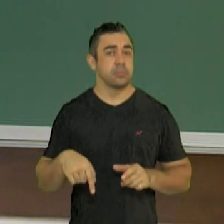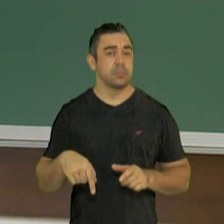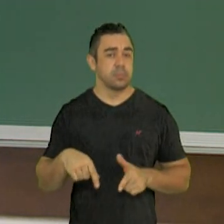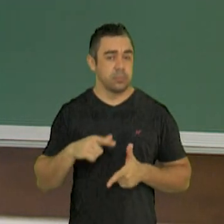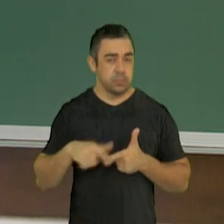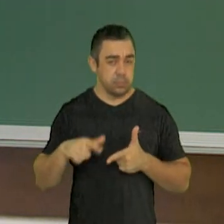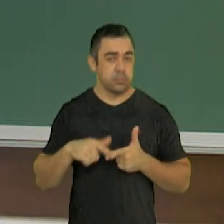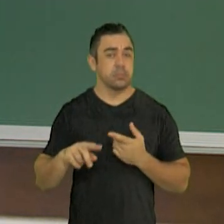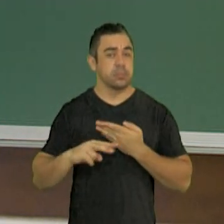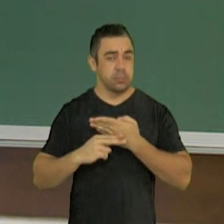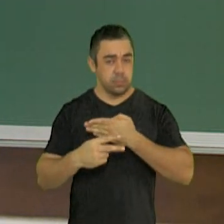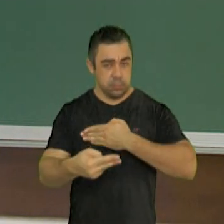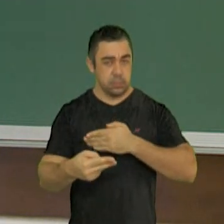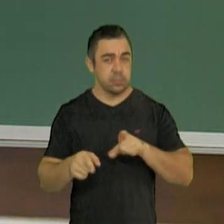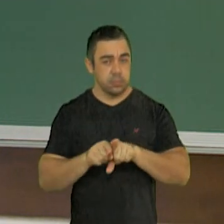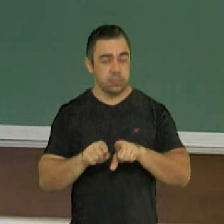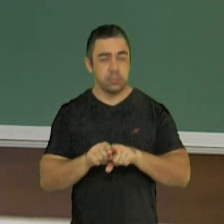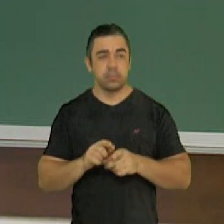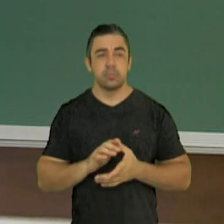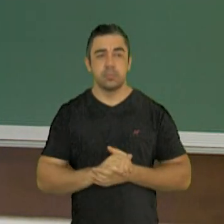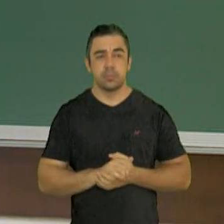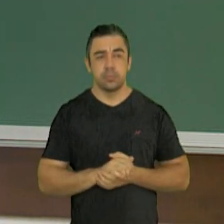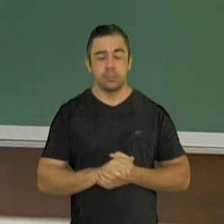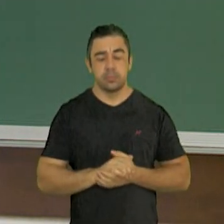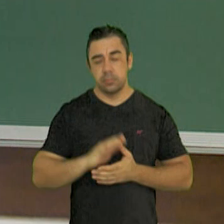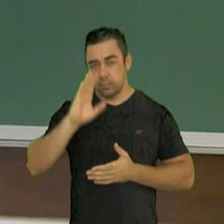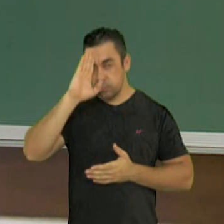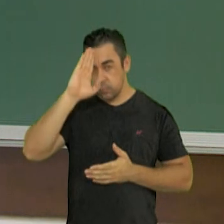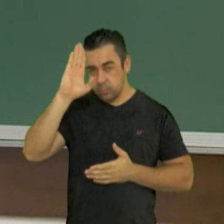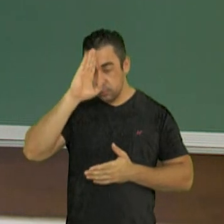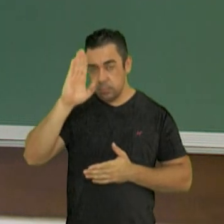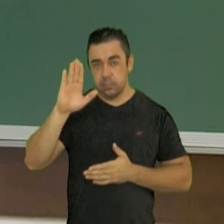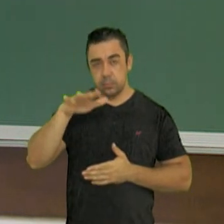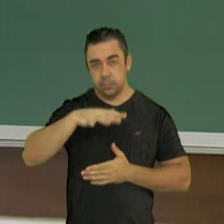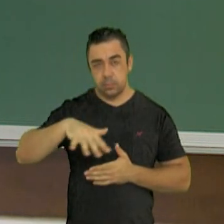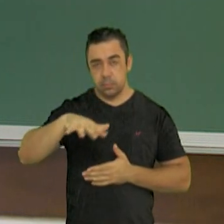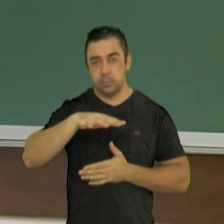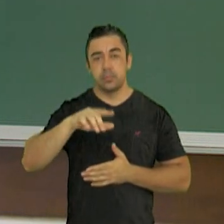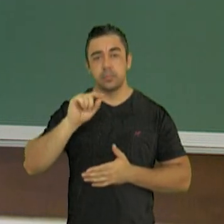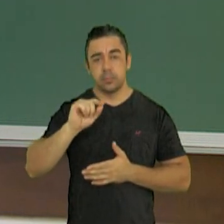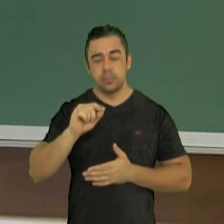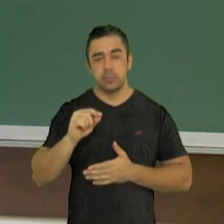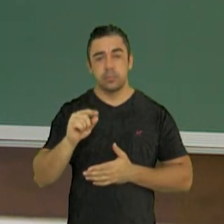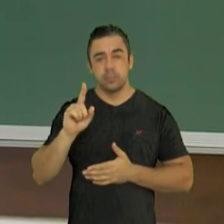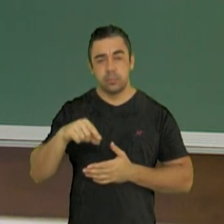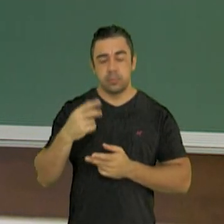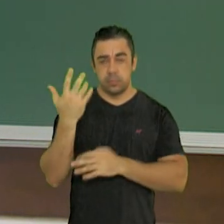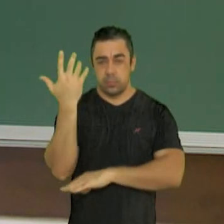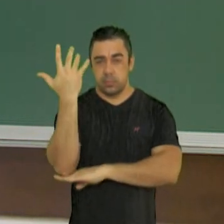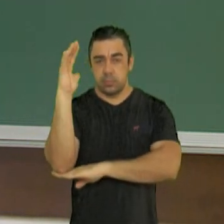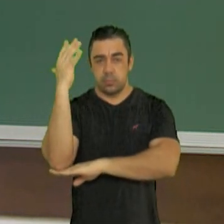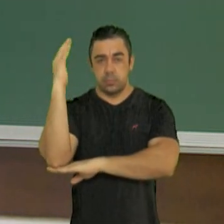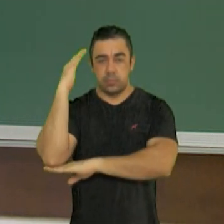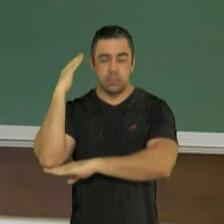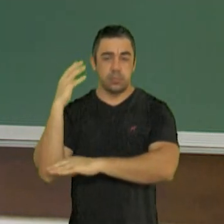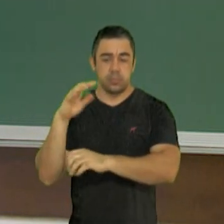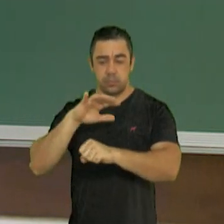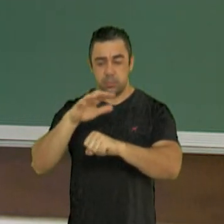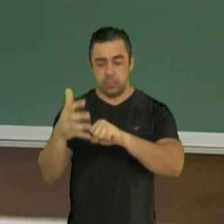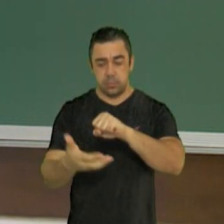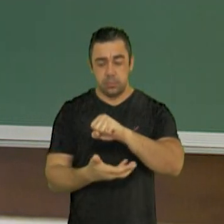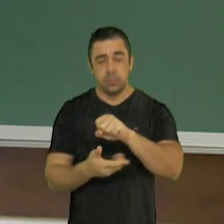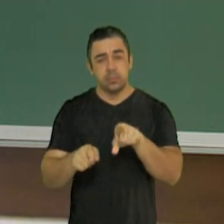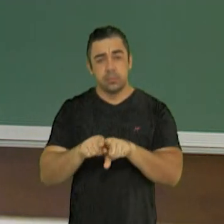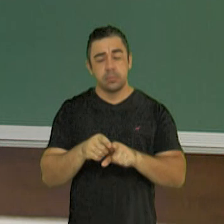trouxeram problemas. Problemas principalmente relacionados ao meio ambiente, né, e à dinâmica também de